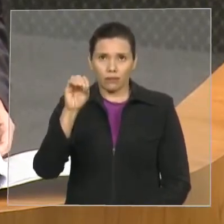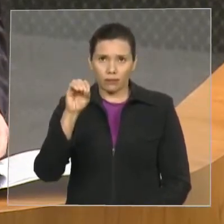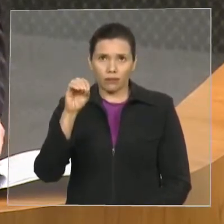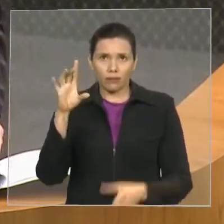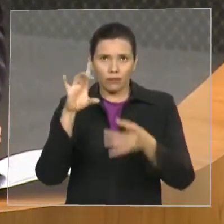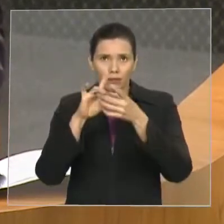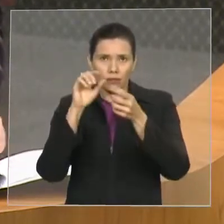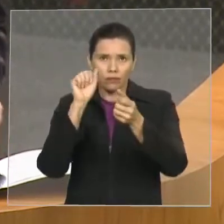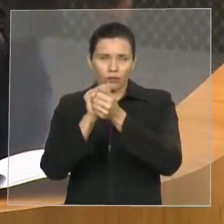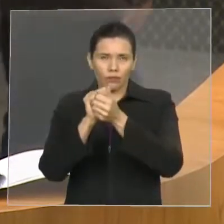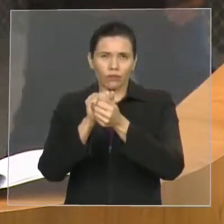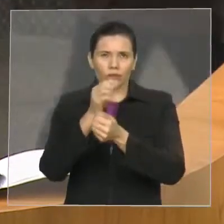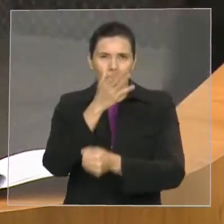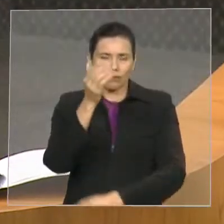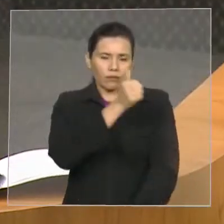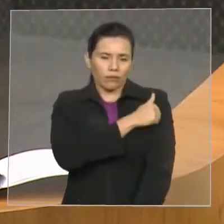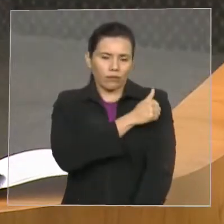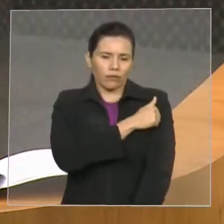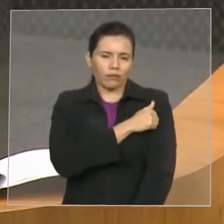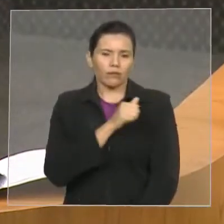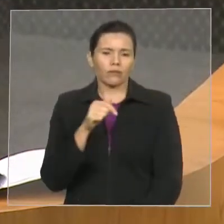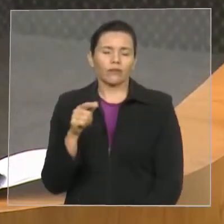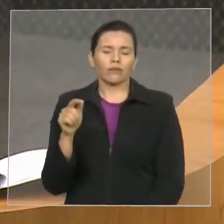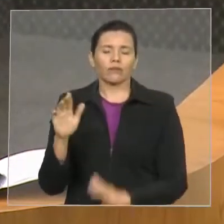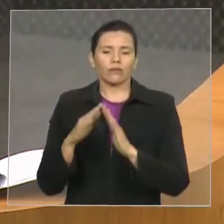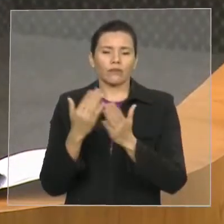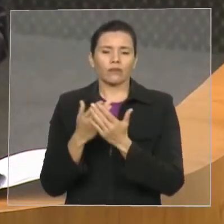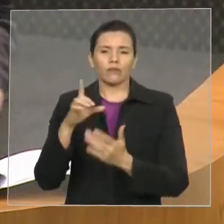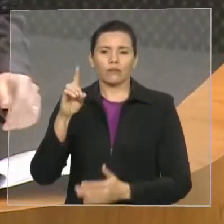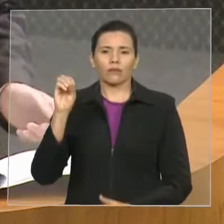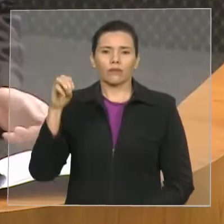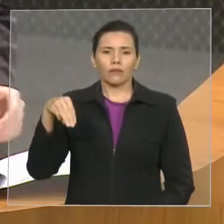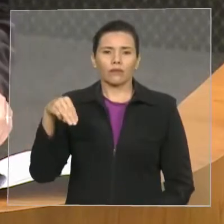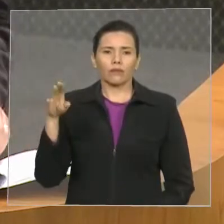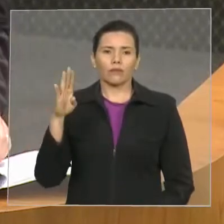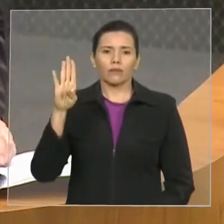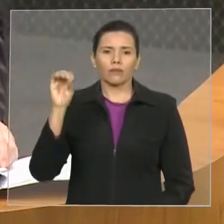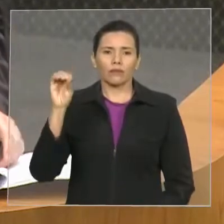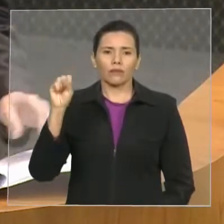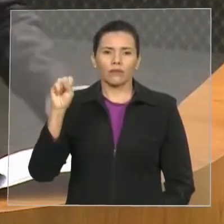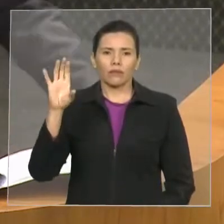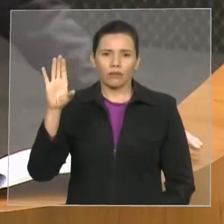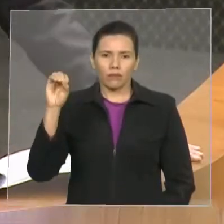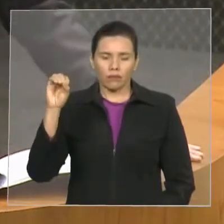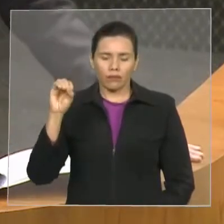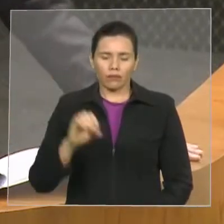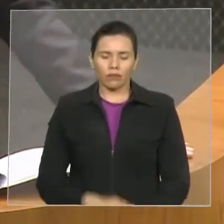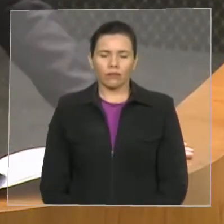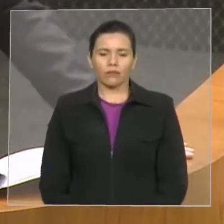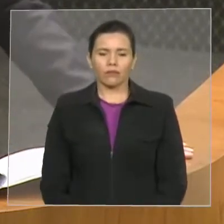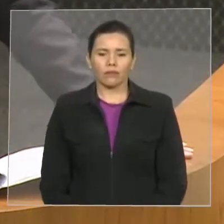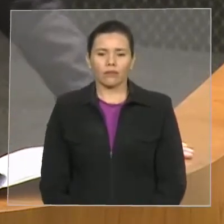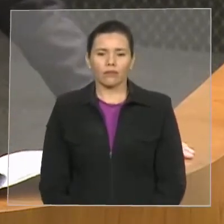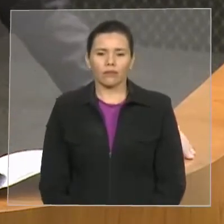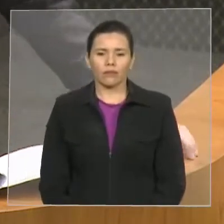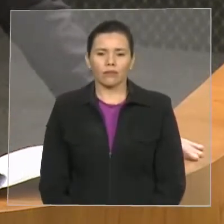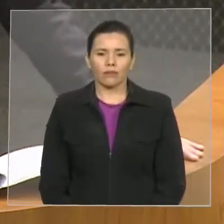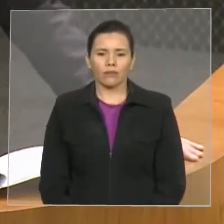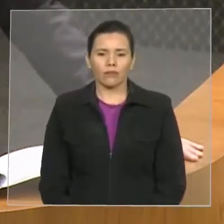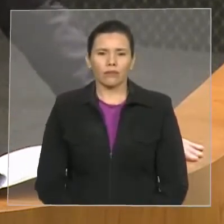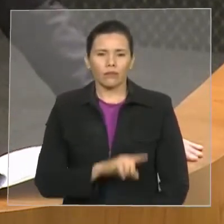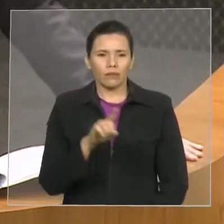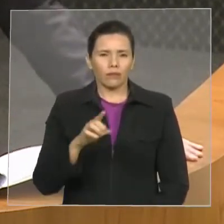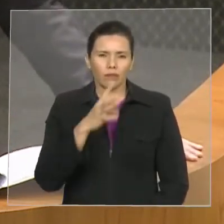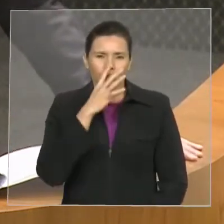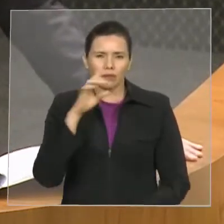senhoras e senhores internautas da TV Assembleia que nos assistem. Nos últimos meses e